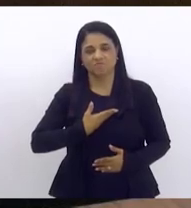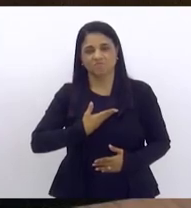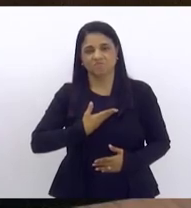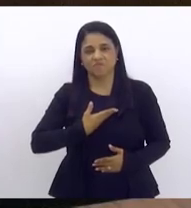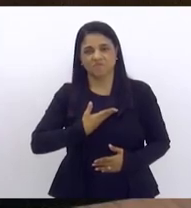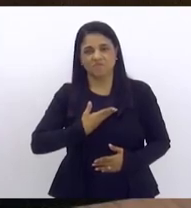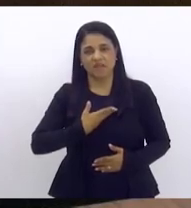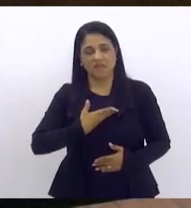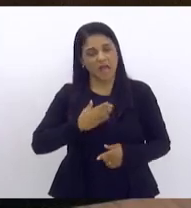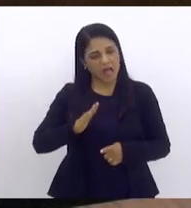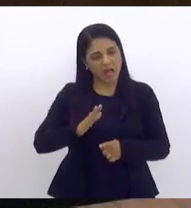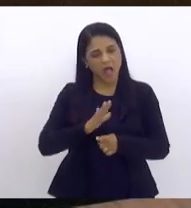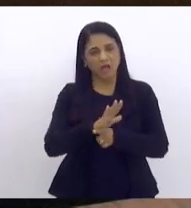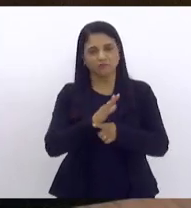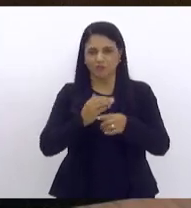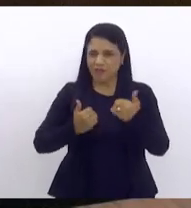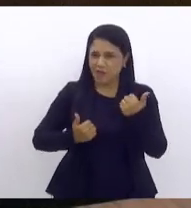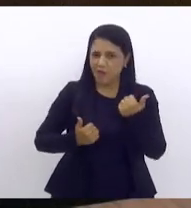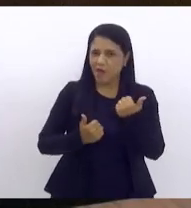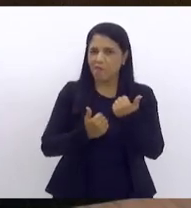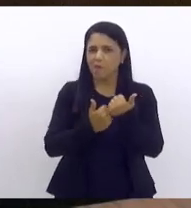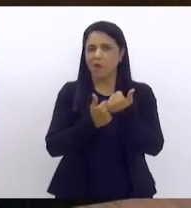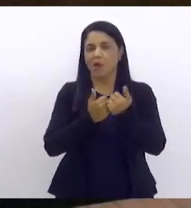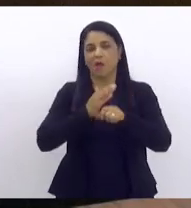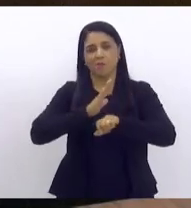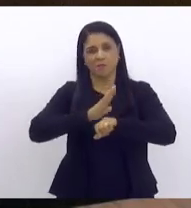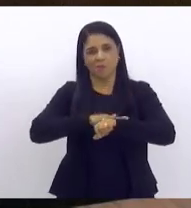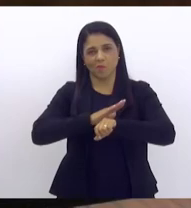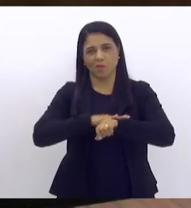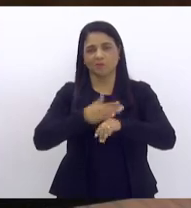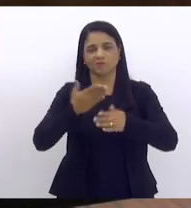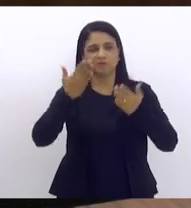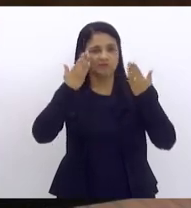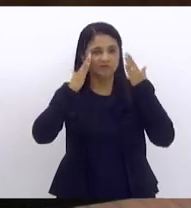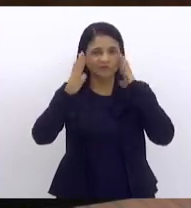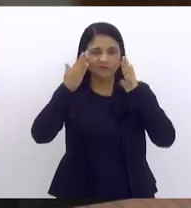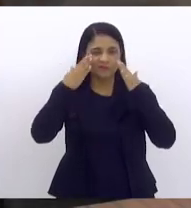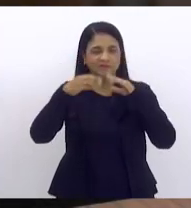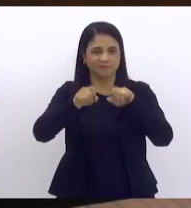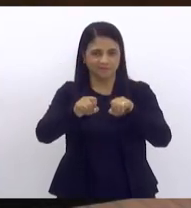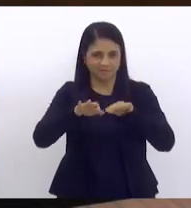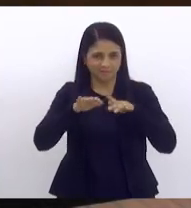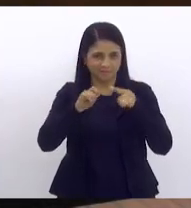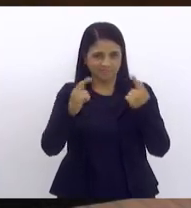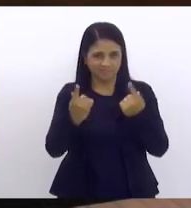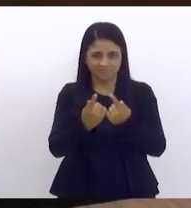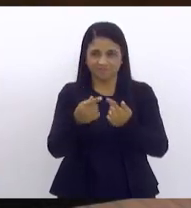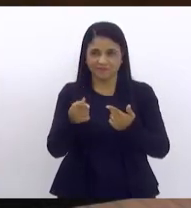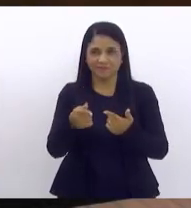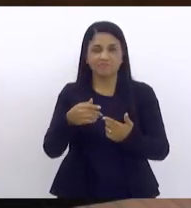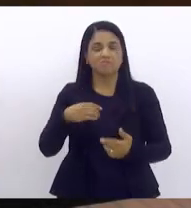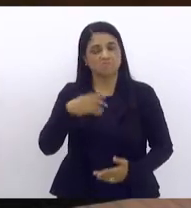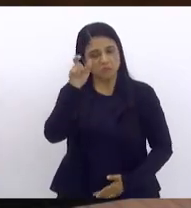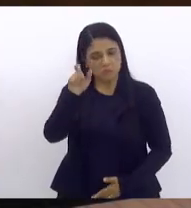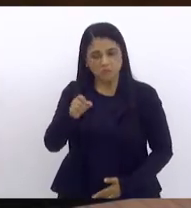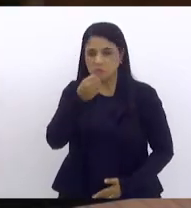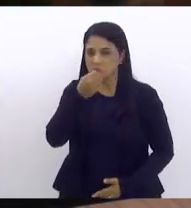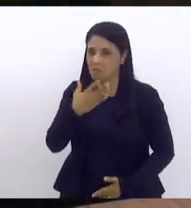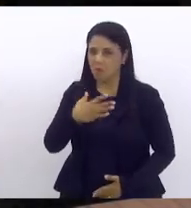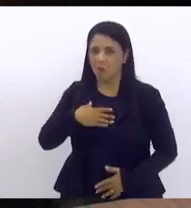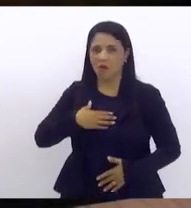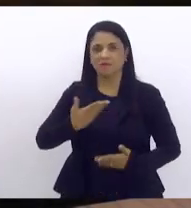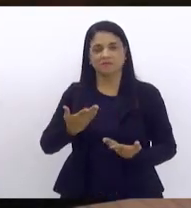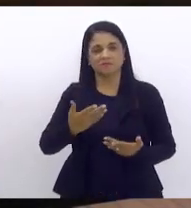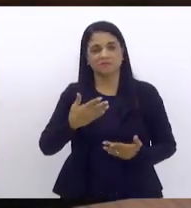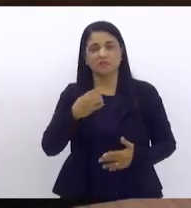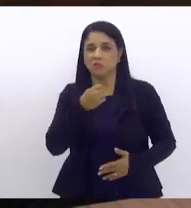enaltecer e vai trazer também momentos de muita alegria nesse plenário, porque é uma pessoa bom astral e um grande